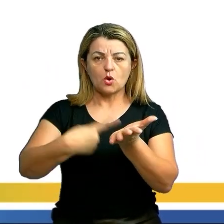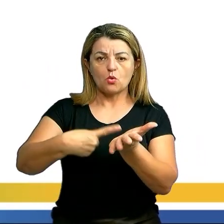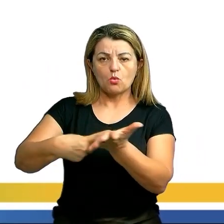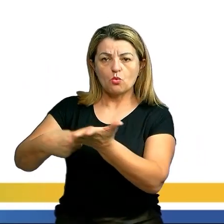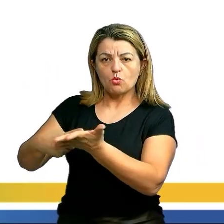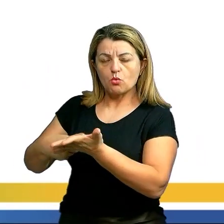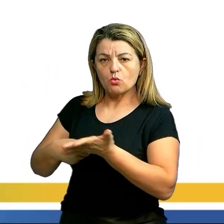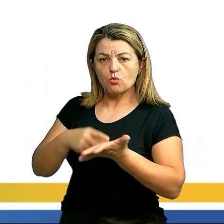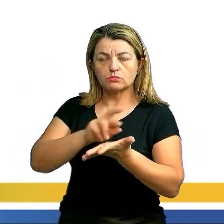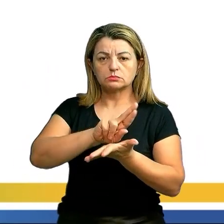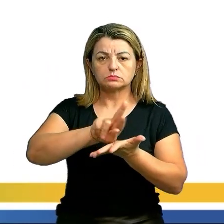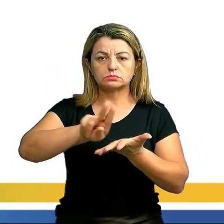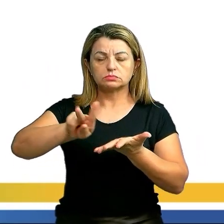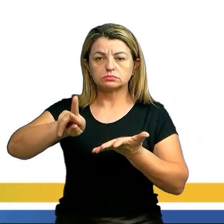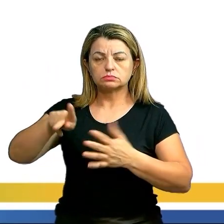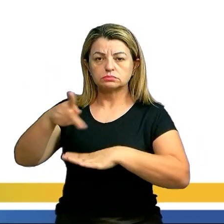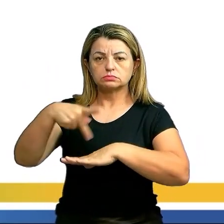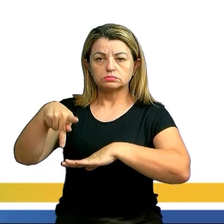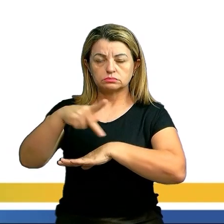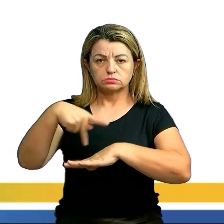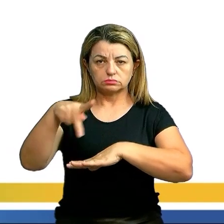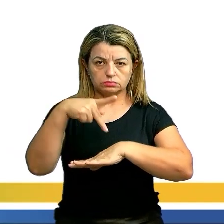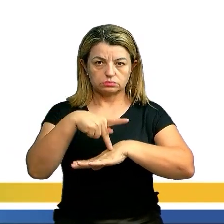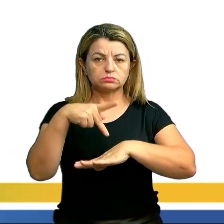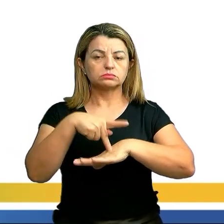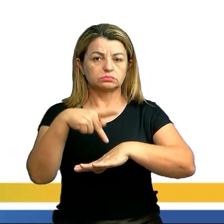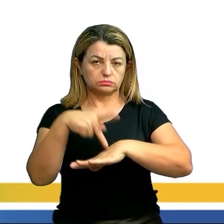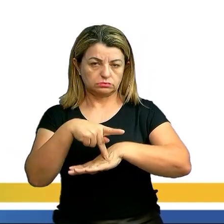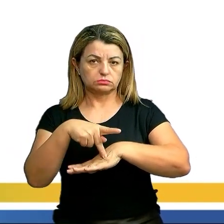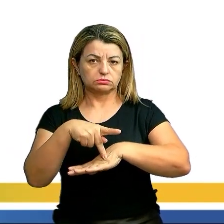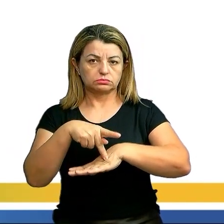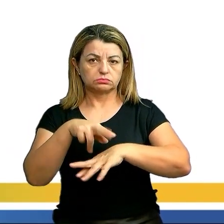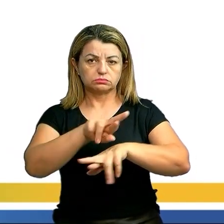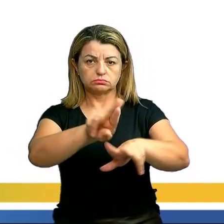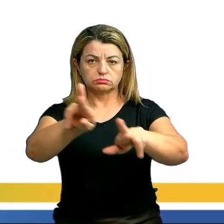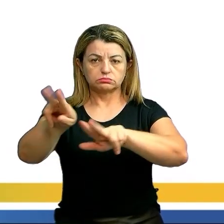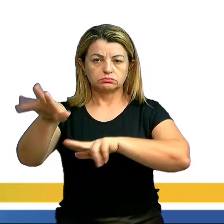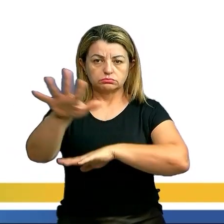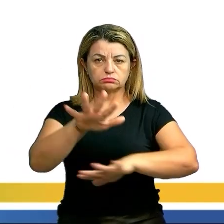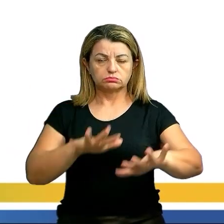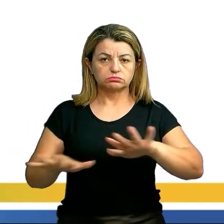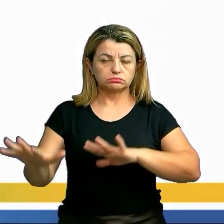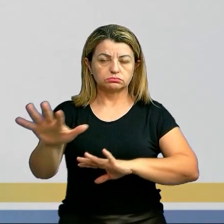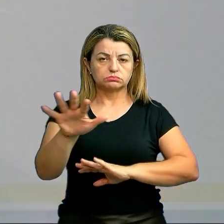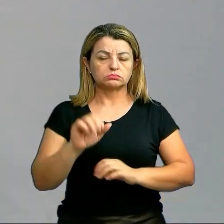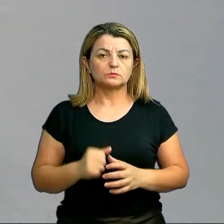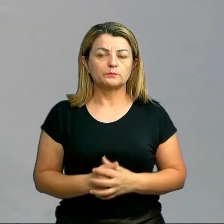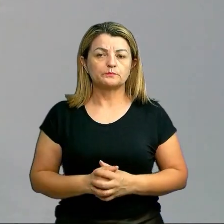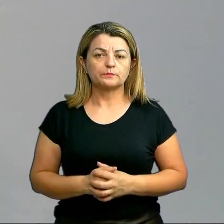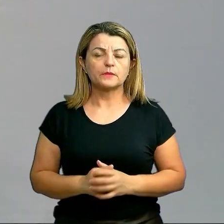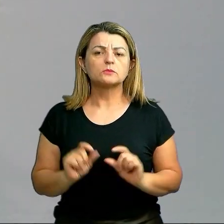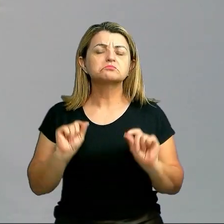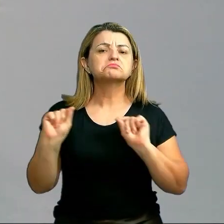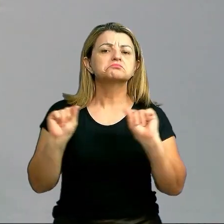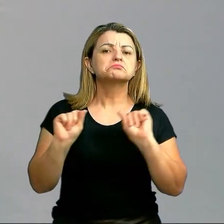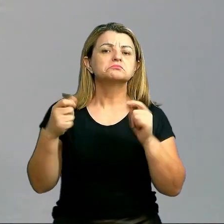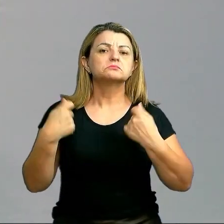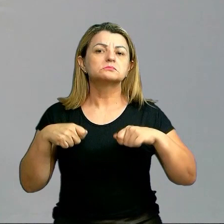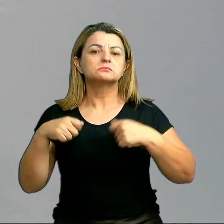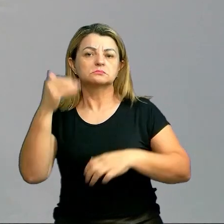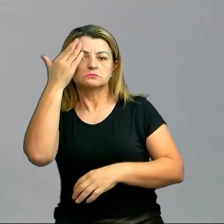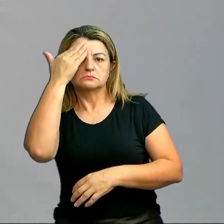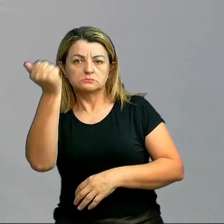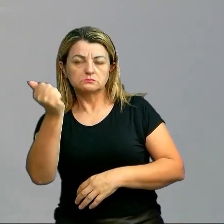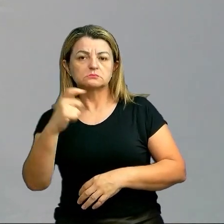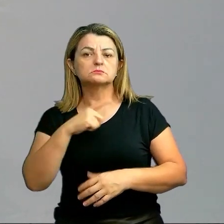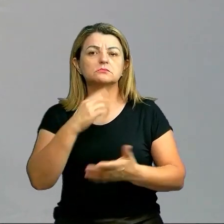países que atuam em diversos âmbitos em nível internacional. O que é que a gente precisa saber em relação a isso? Em